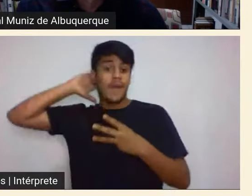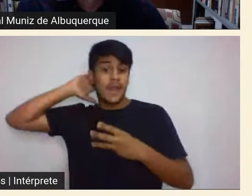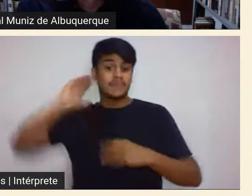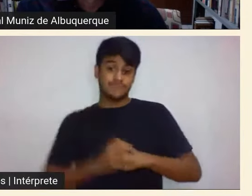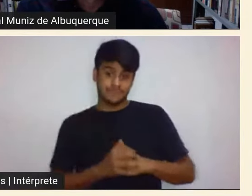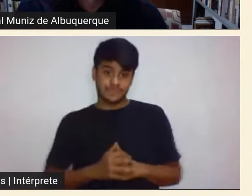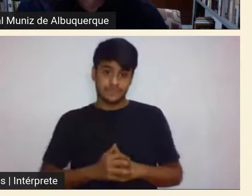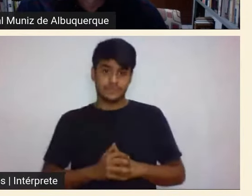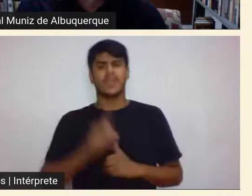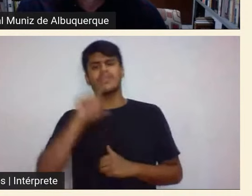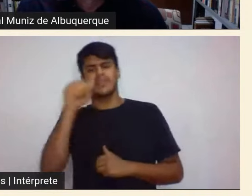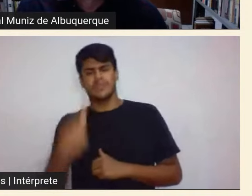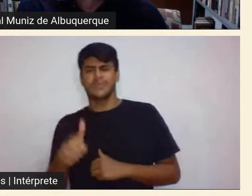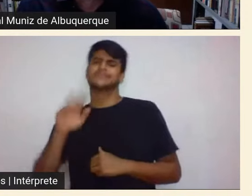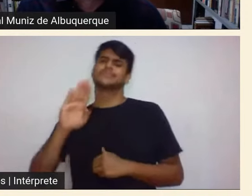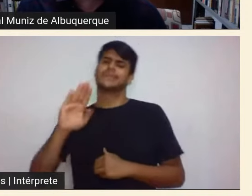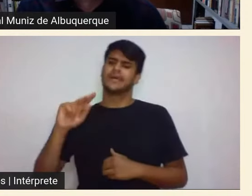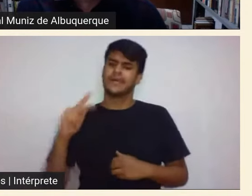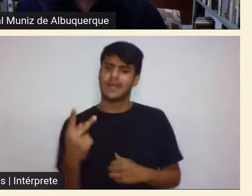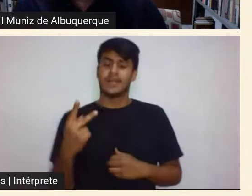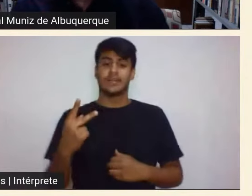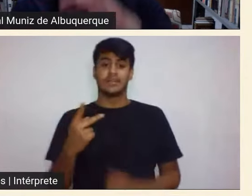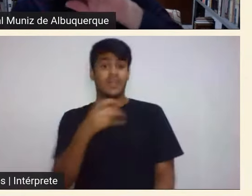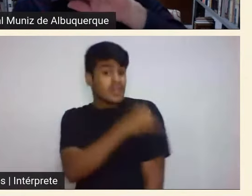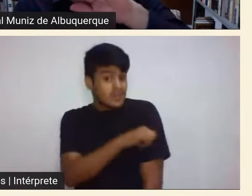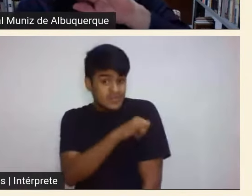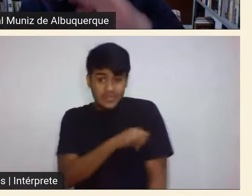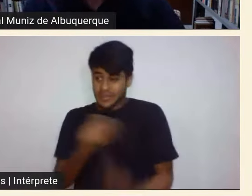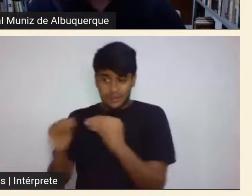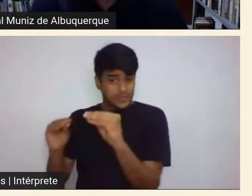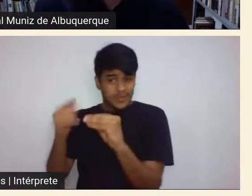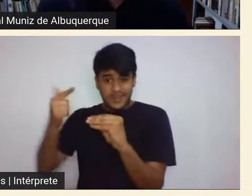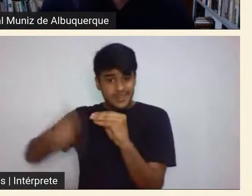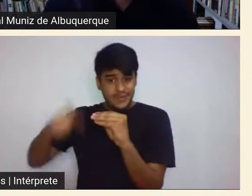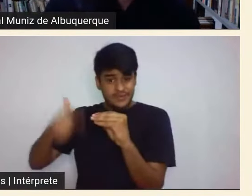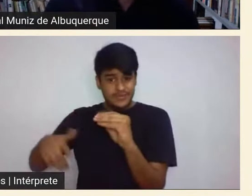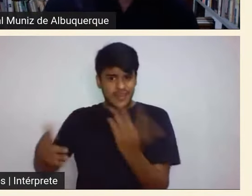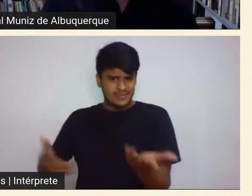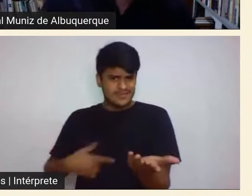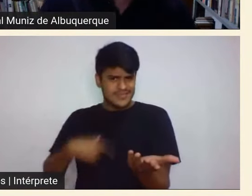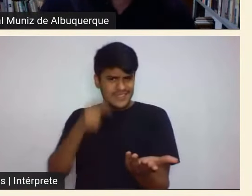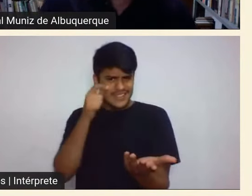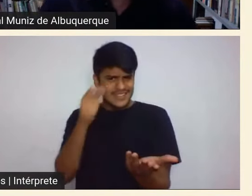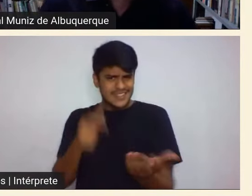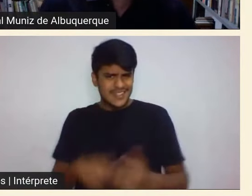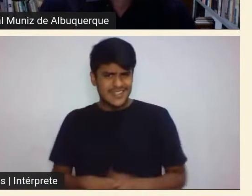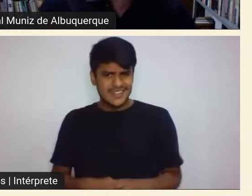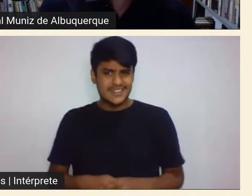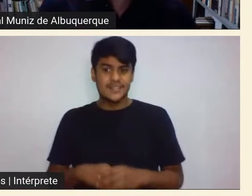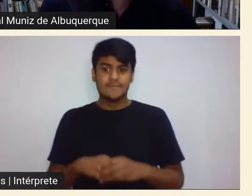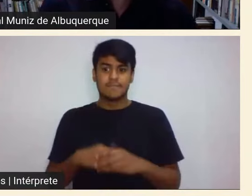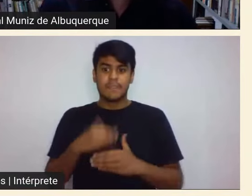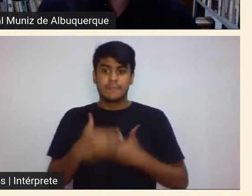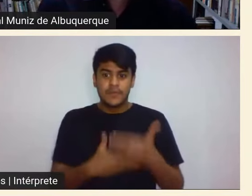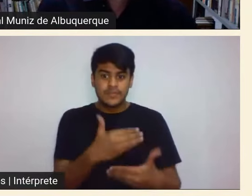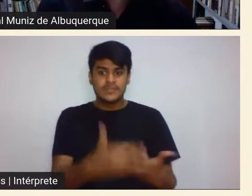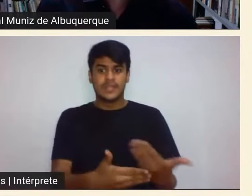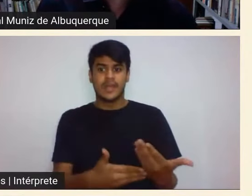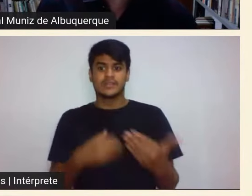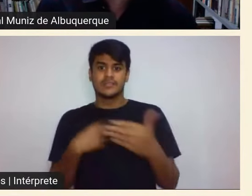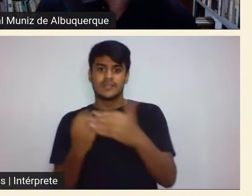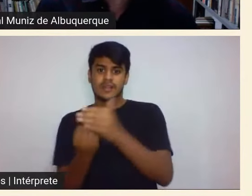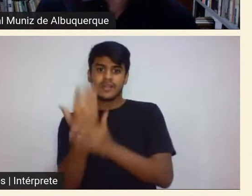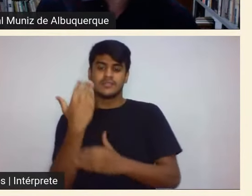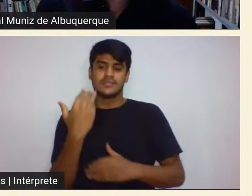Belo Horizonte, depois Rio de Janeiro não está nessa história. É muito interessante, né? Quer dizer, esse processo de criação